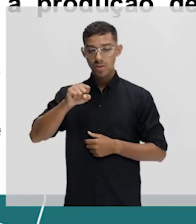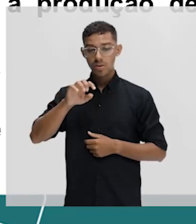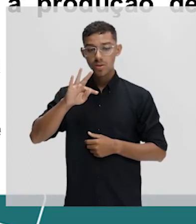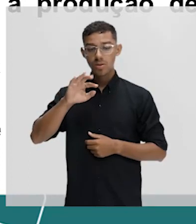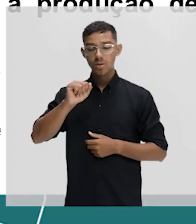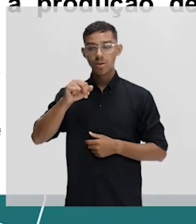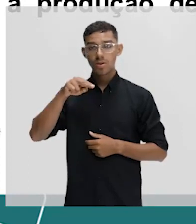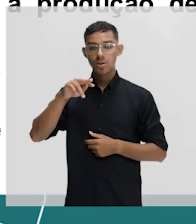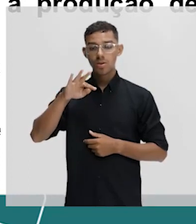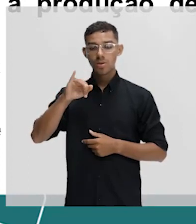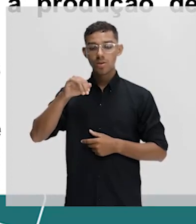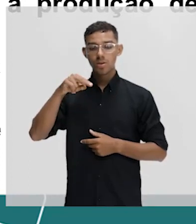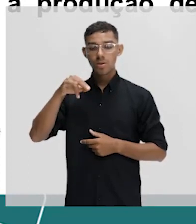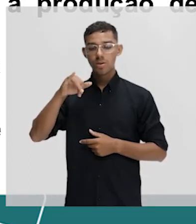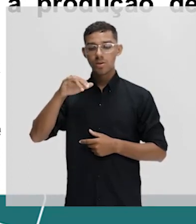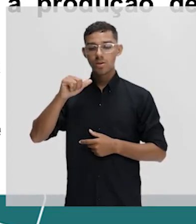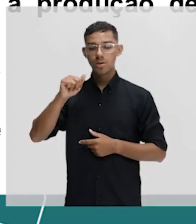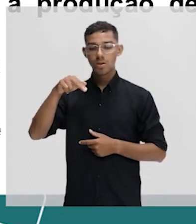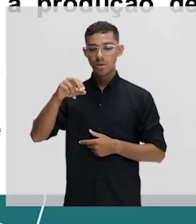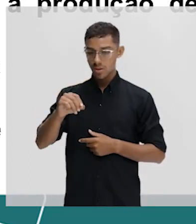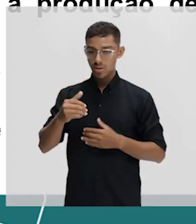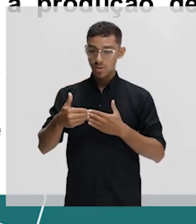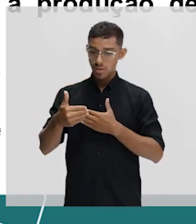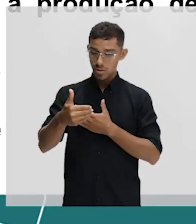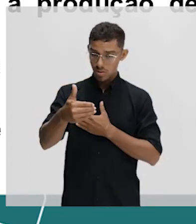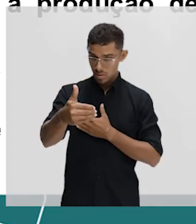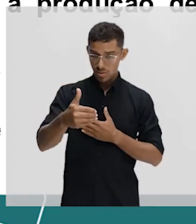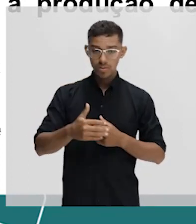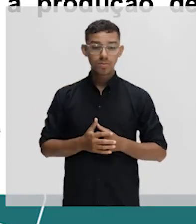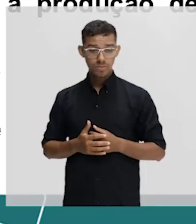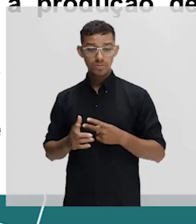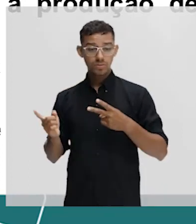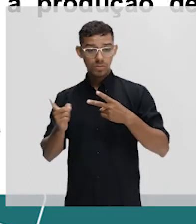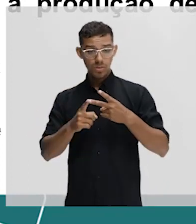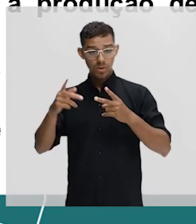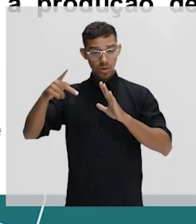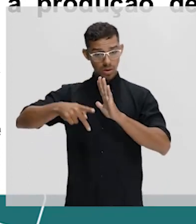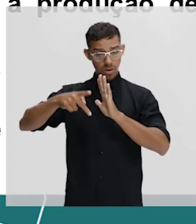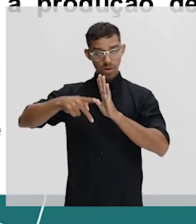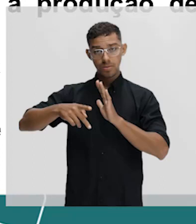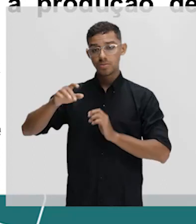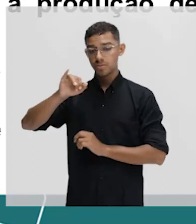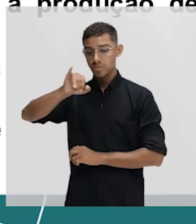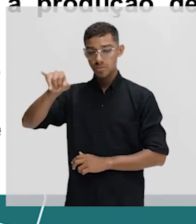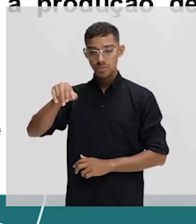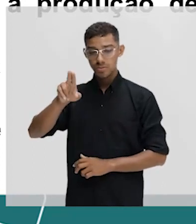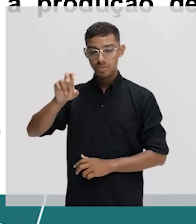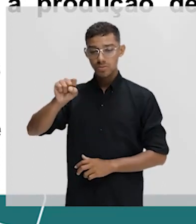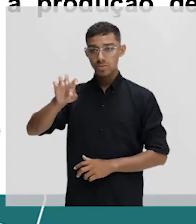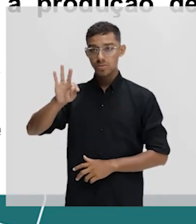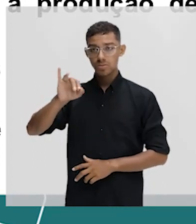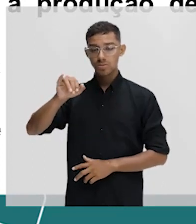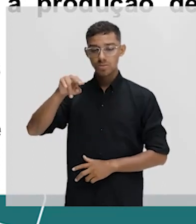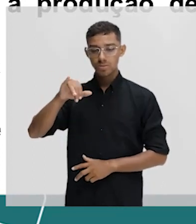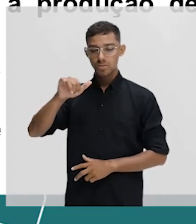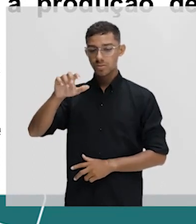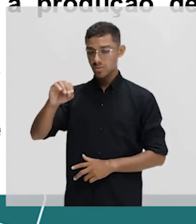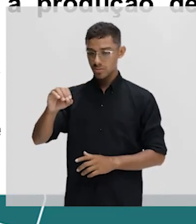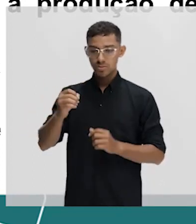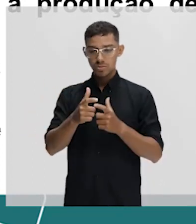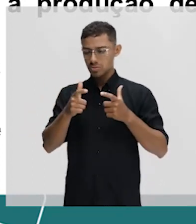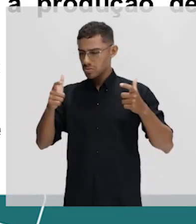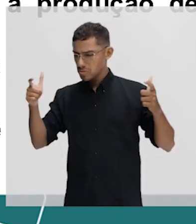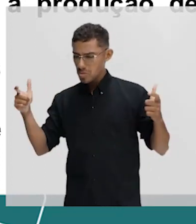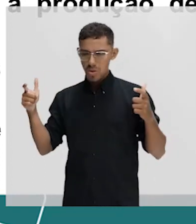constantiniano, que é o início da arte bizantina, o período justiniano, que é o auge, onde as maiores igrejas foram feitas, né, que essa decoração